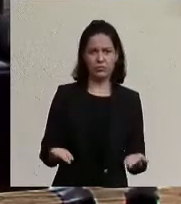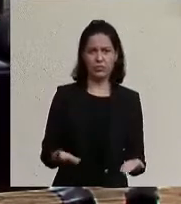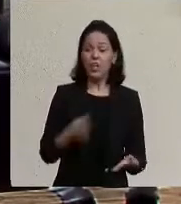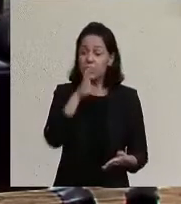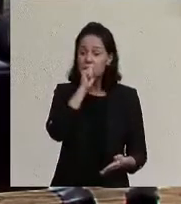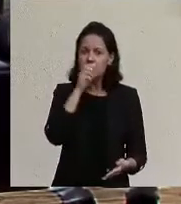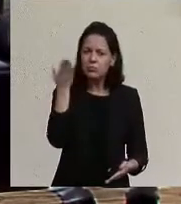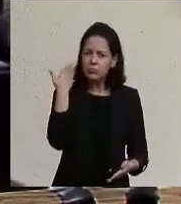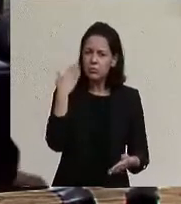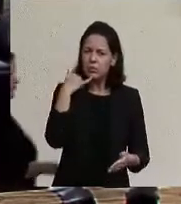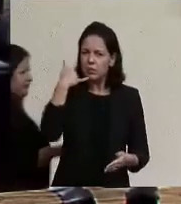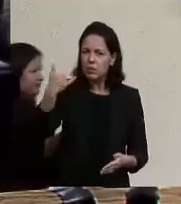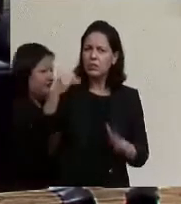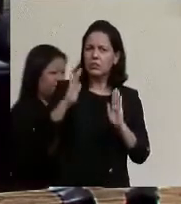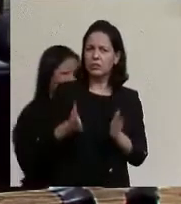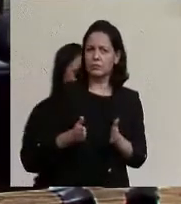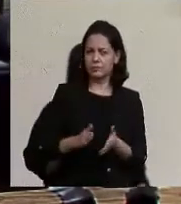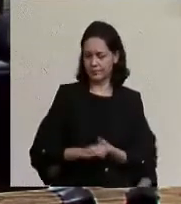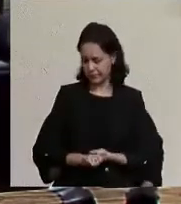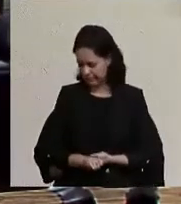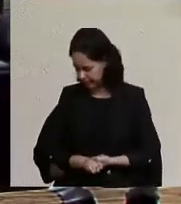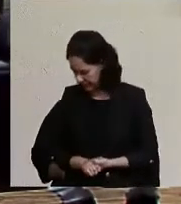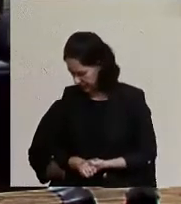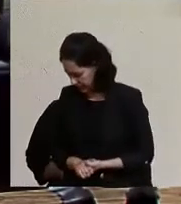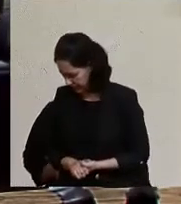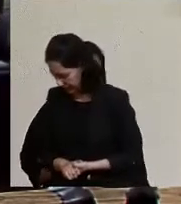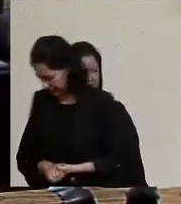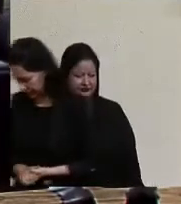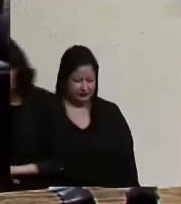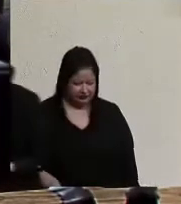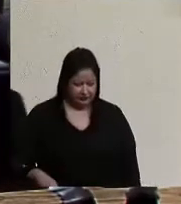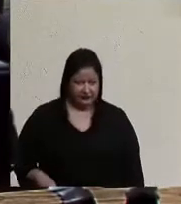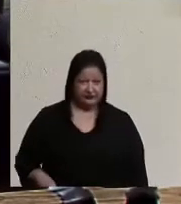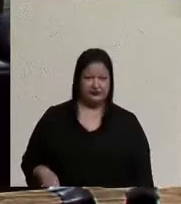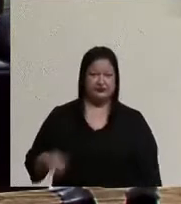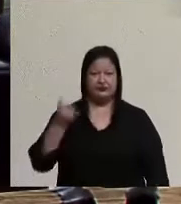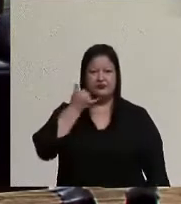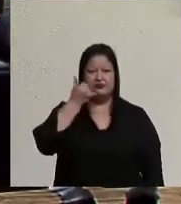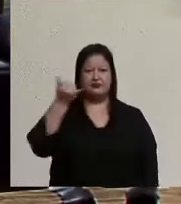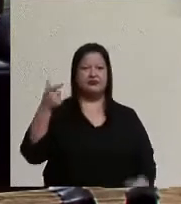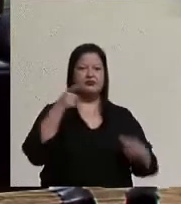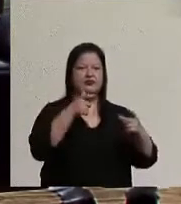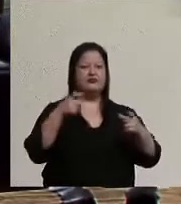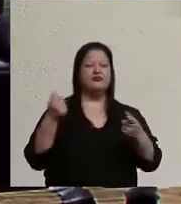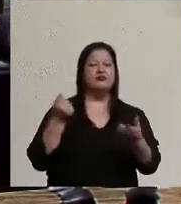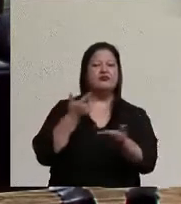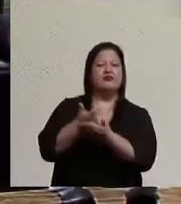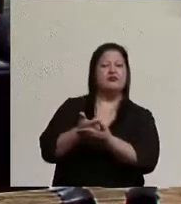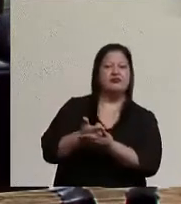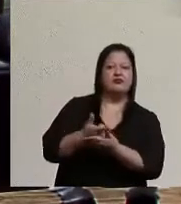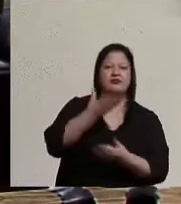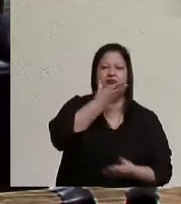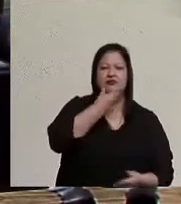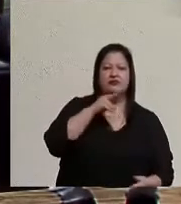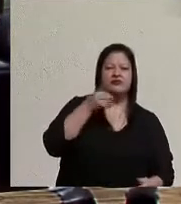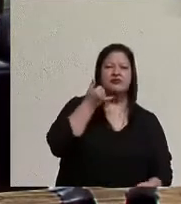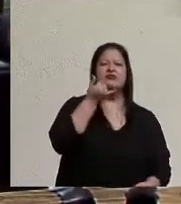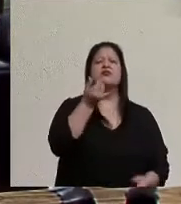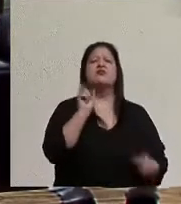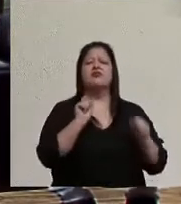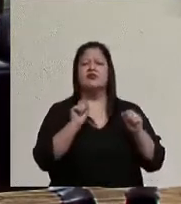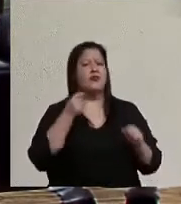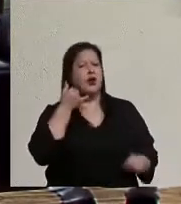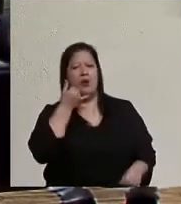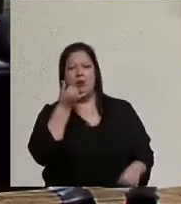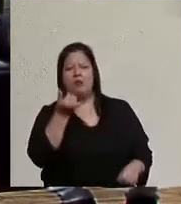no Sábado falando Vereador você mandou um otário lá no salão do meu irmão e querer comprar o meu irmão eu não liguei vossa excelência falou o quê